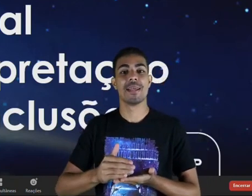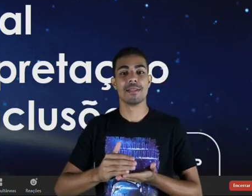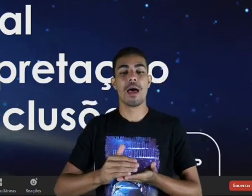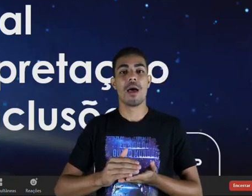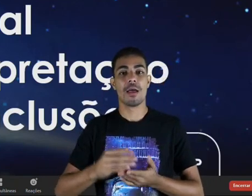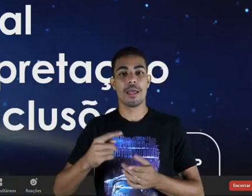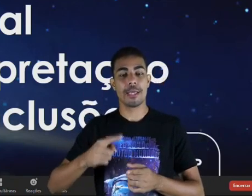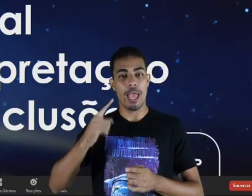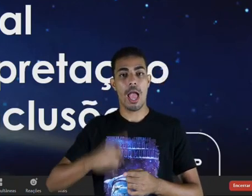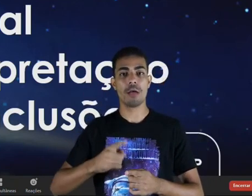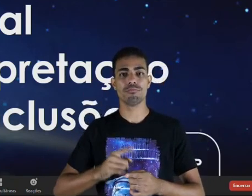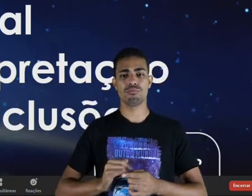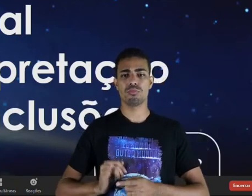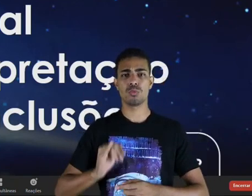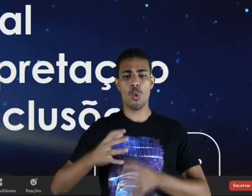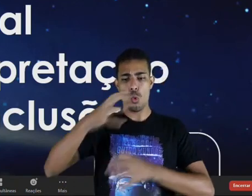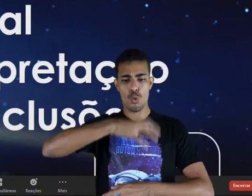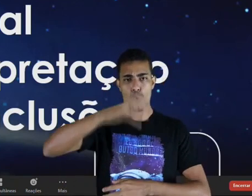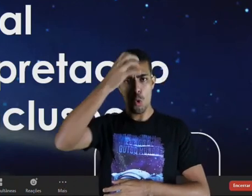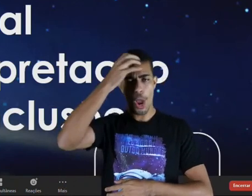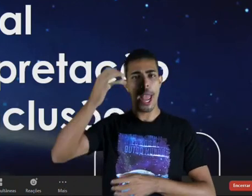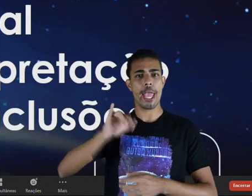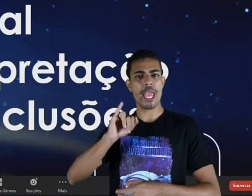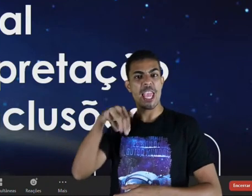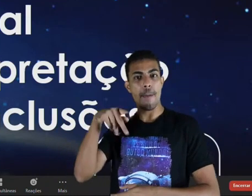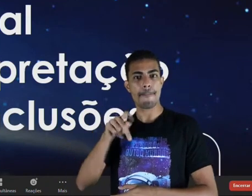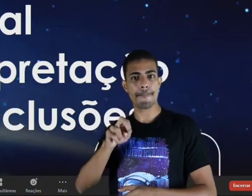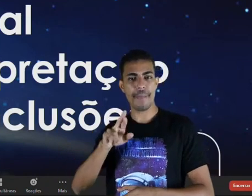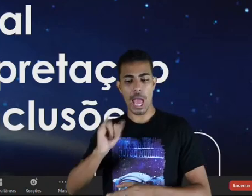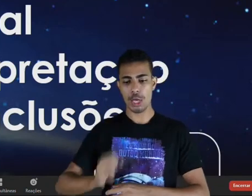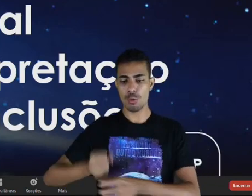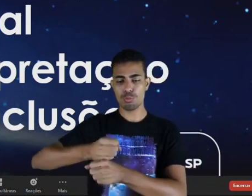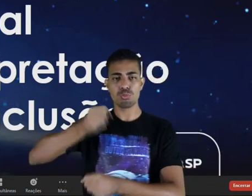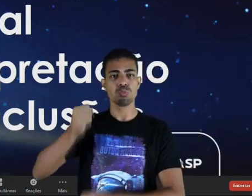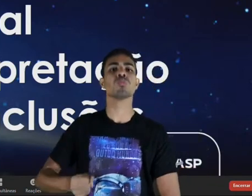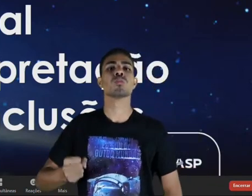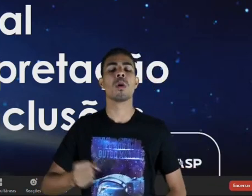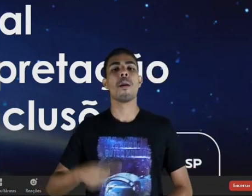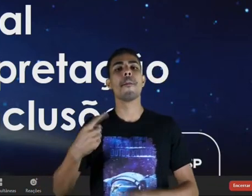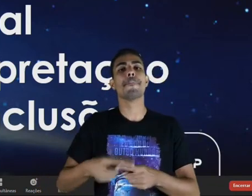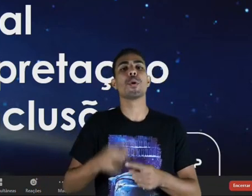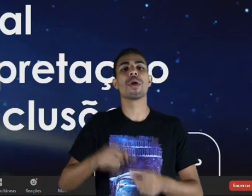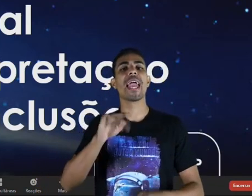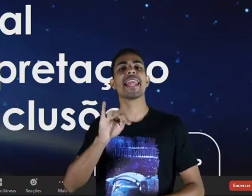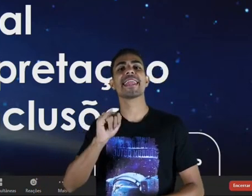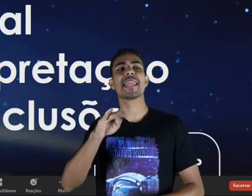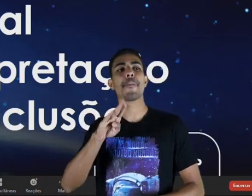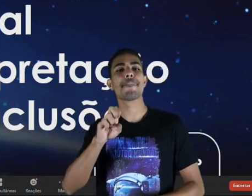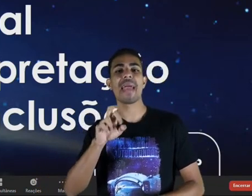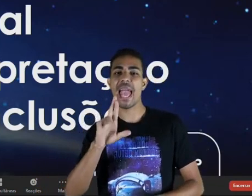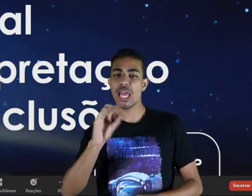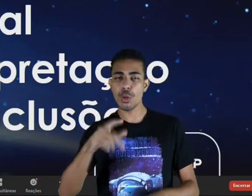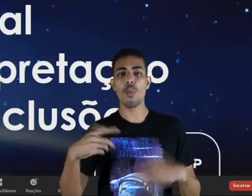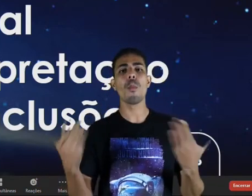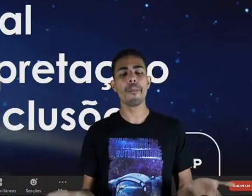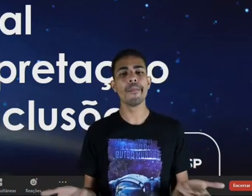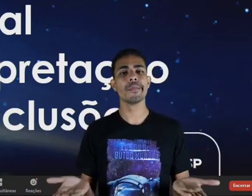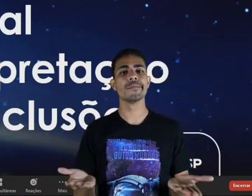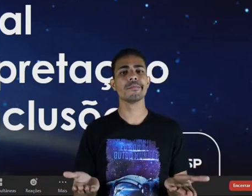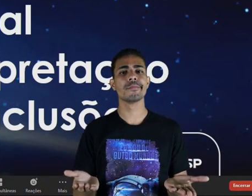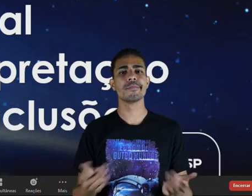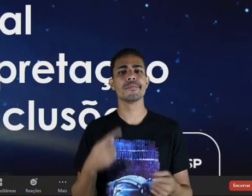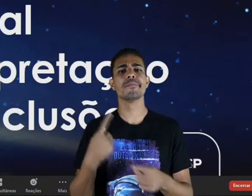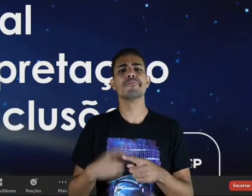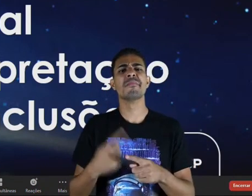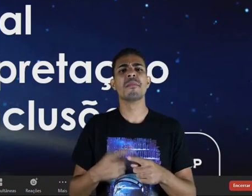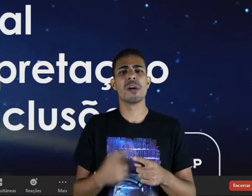imperador de Roma. Tá, o que, que estava acontecendo em Roma? Por que, que era Tibério? Por que que, será que o Herodes que aparece ali matando